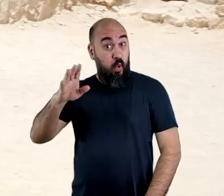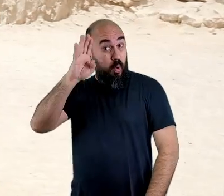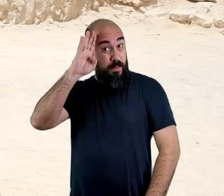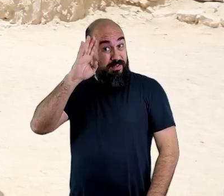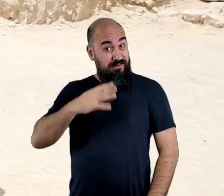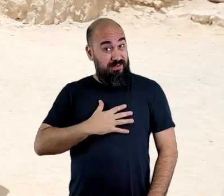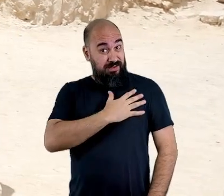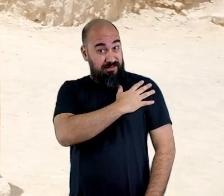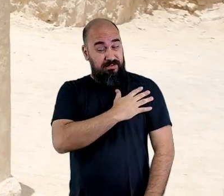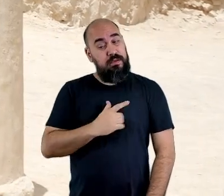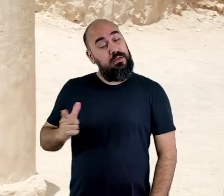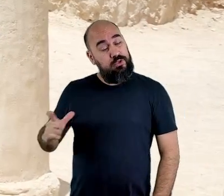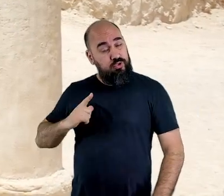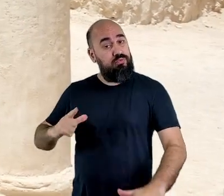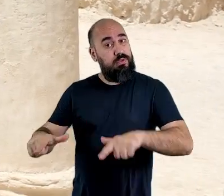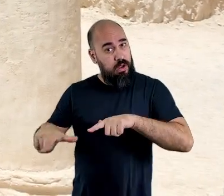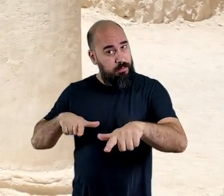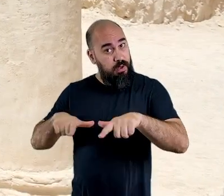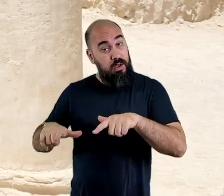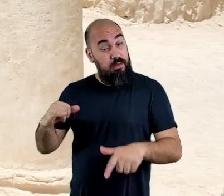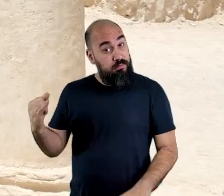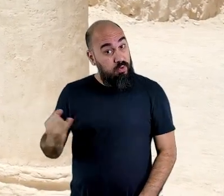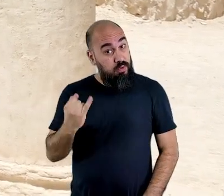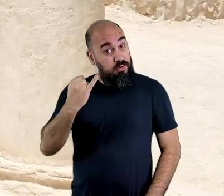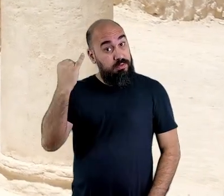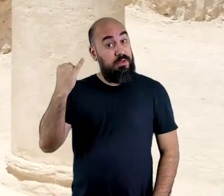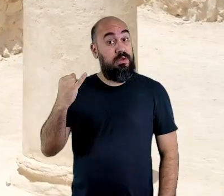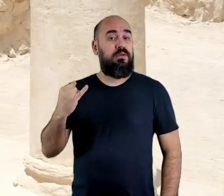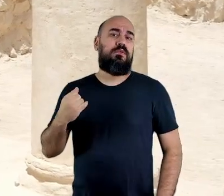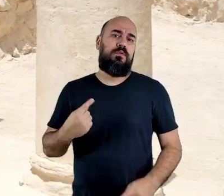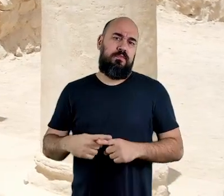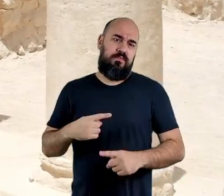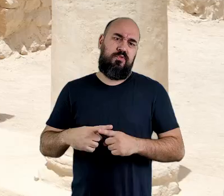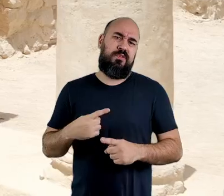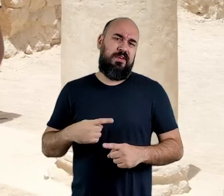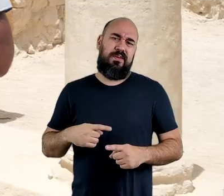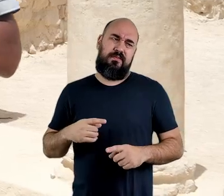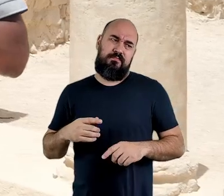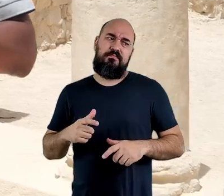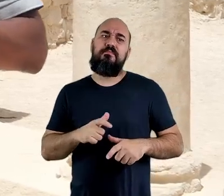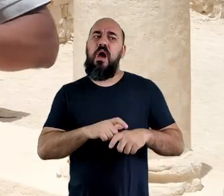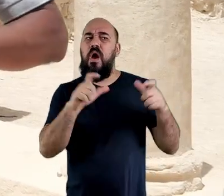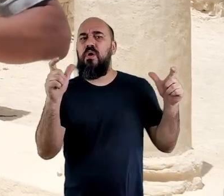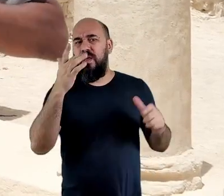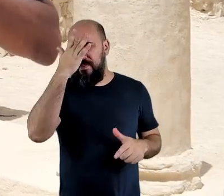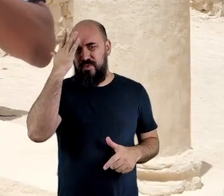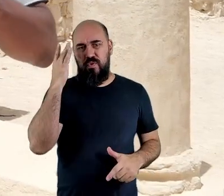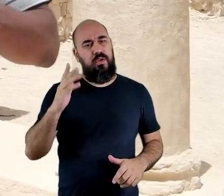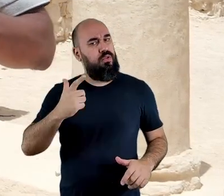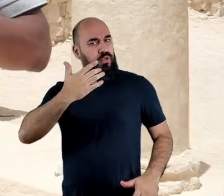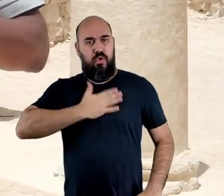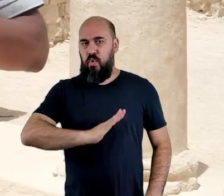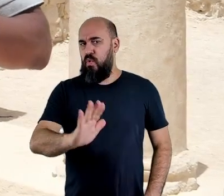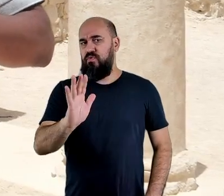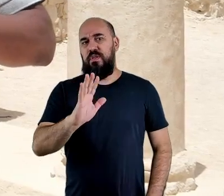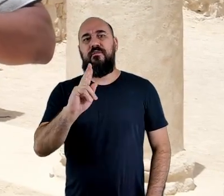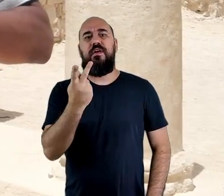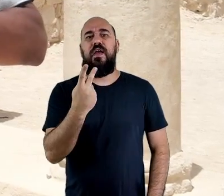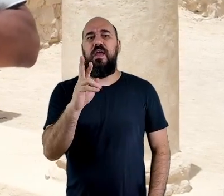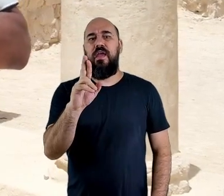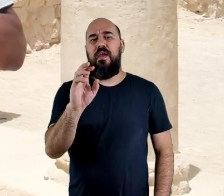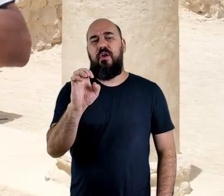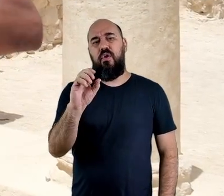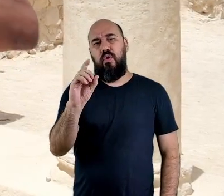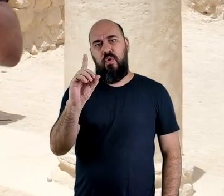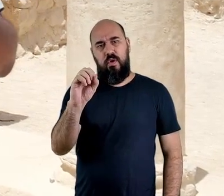importante e um grande trabalho, porque as pessoas normalmente odiavam Herodes. A sua vida estava constantemente em risco, porque havia